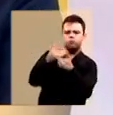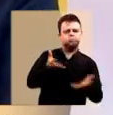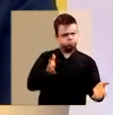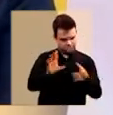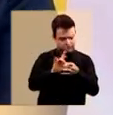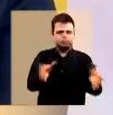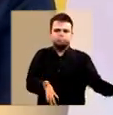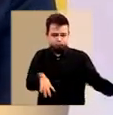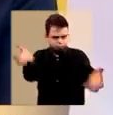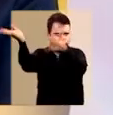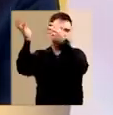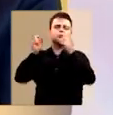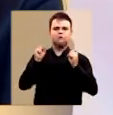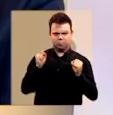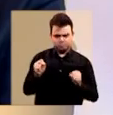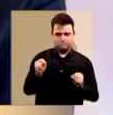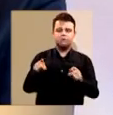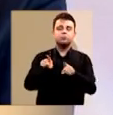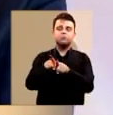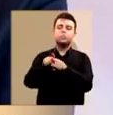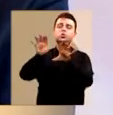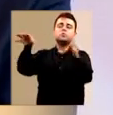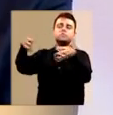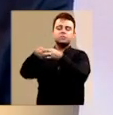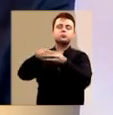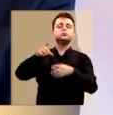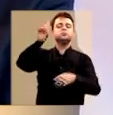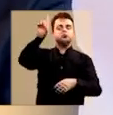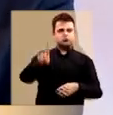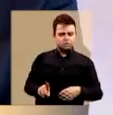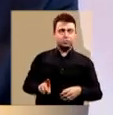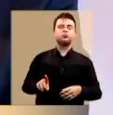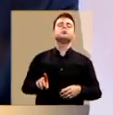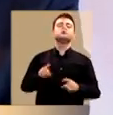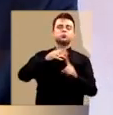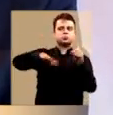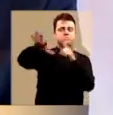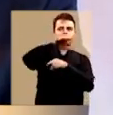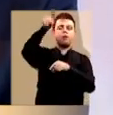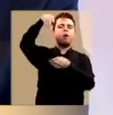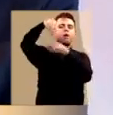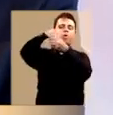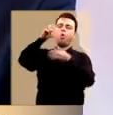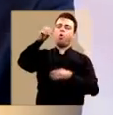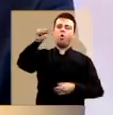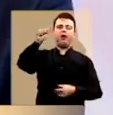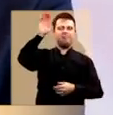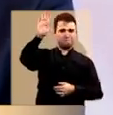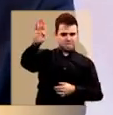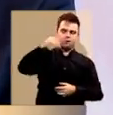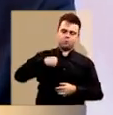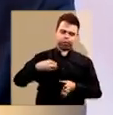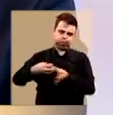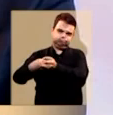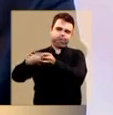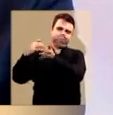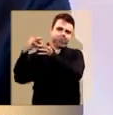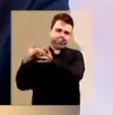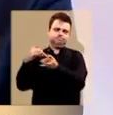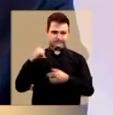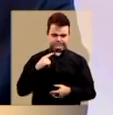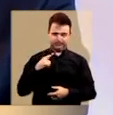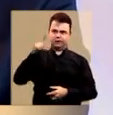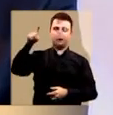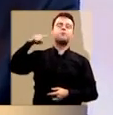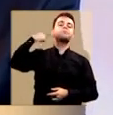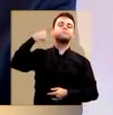Assim como o Conselho Afro, há também a Comissão de Direitos Sociais e Igualdade Racial da OAB, aqui em São José do Rio Preto, comissão também faço parte, que lá